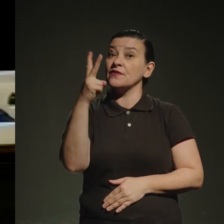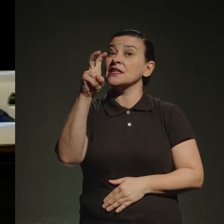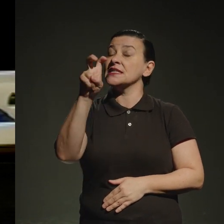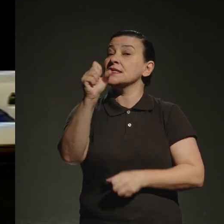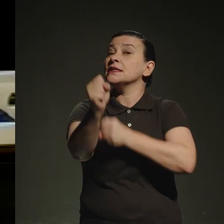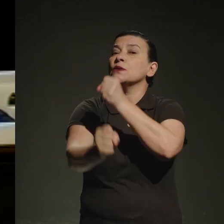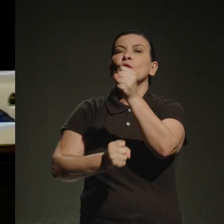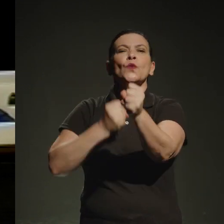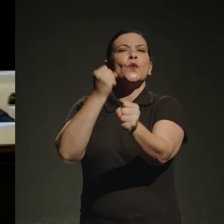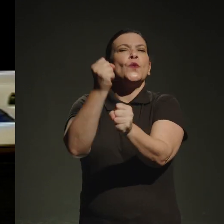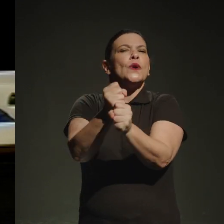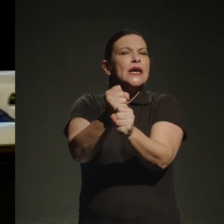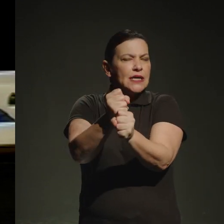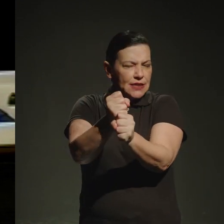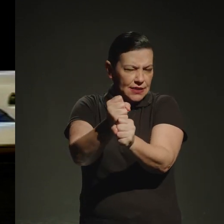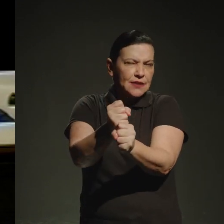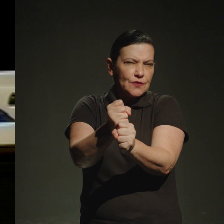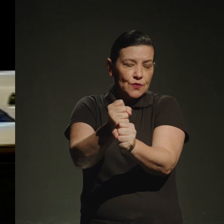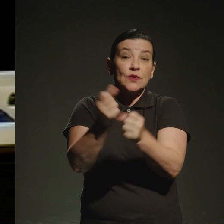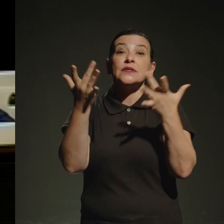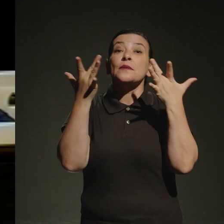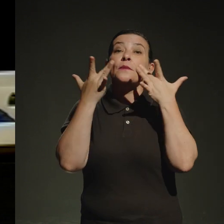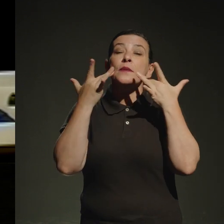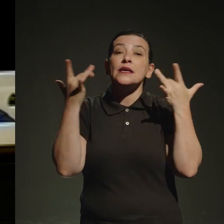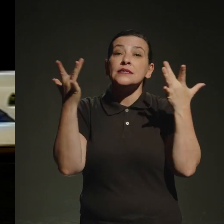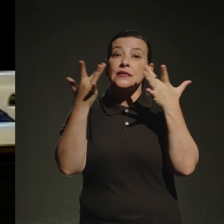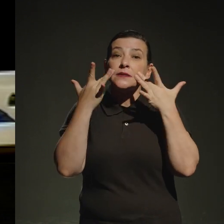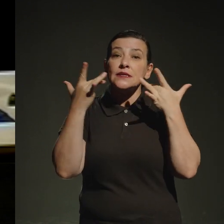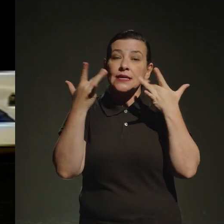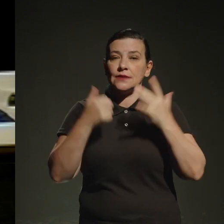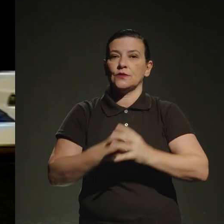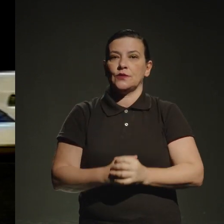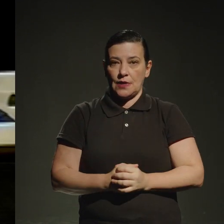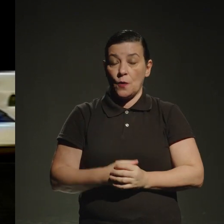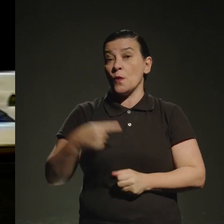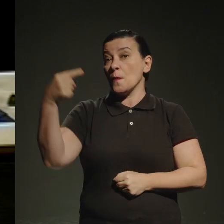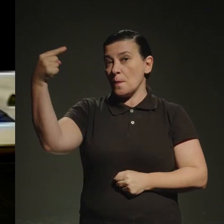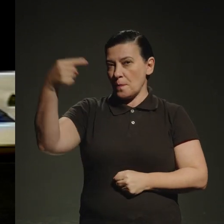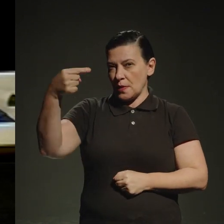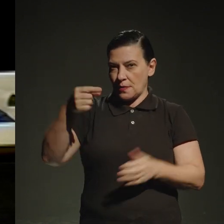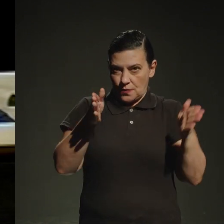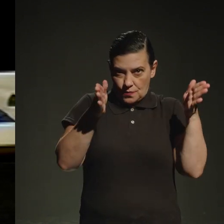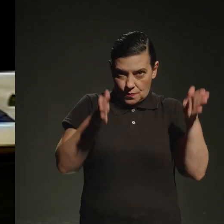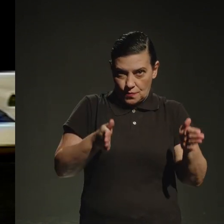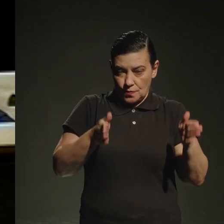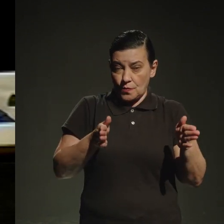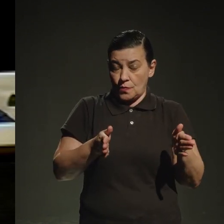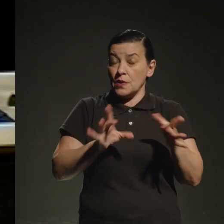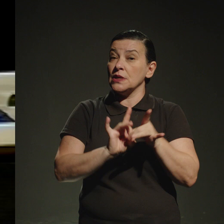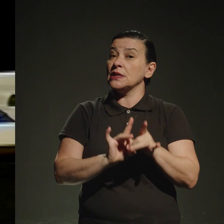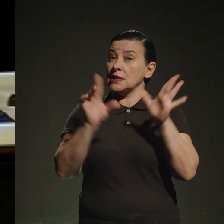outro igual, se abre um. Esse segundo tem um outro igual, menorzinho. Então é um ator que dentro